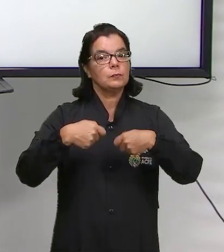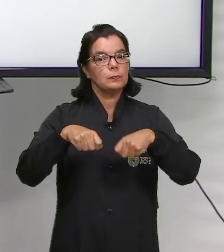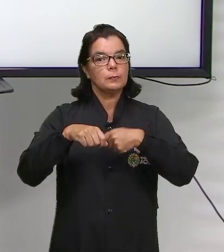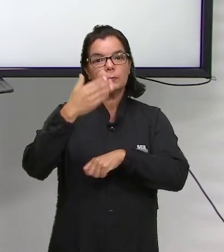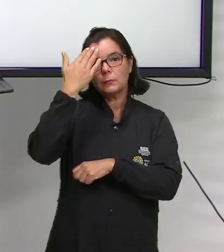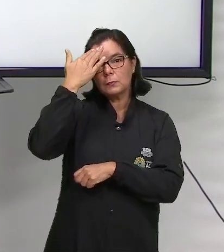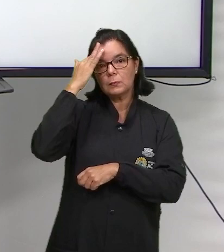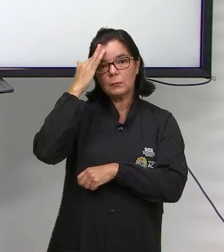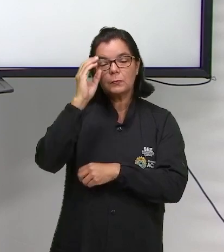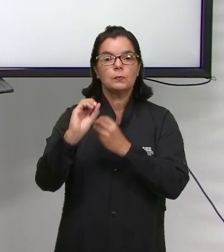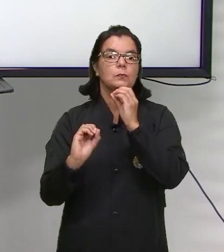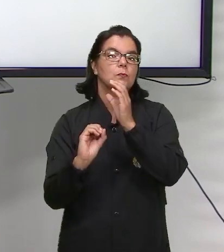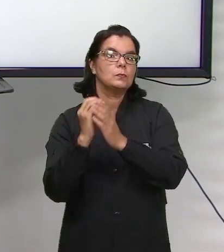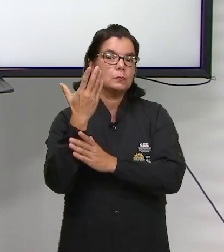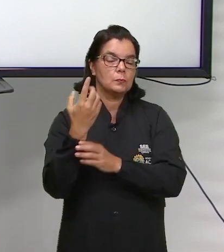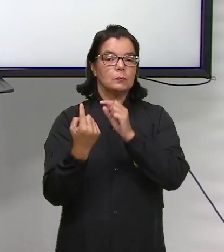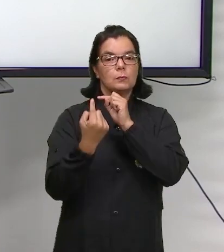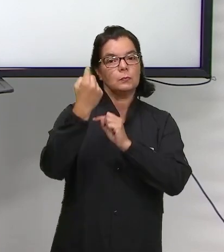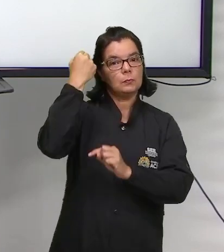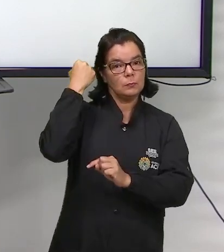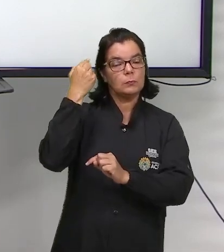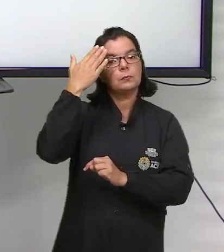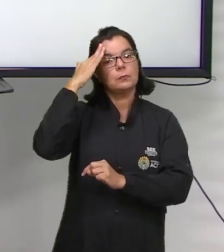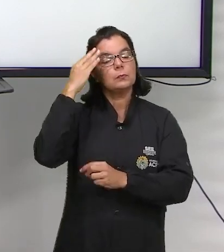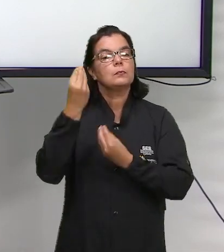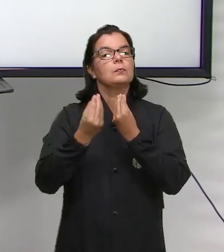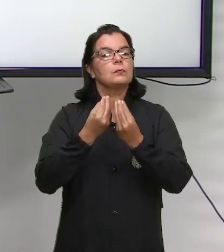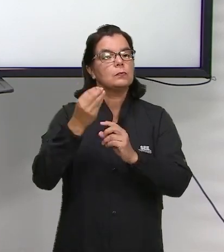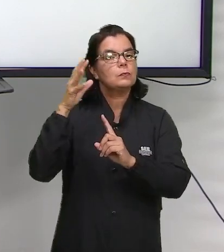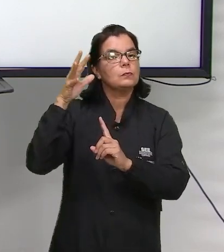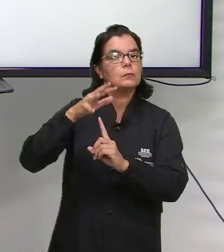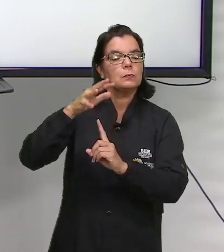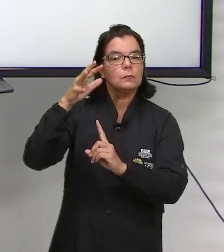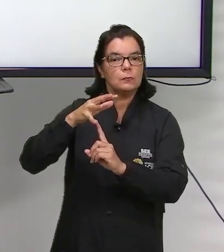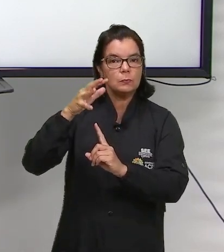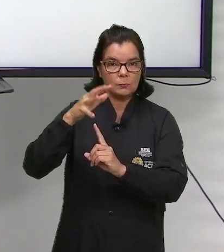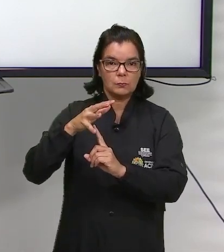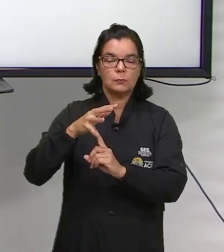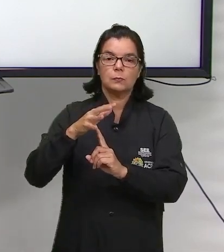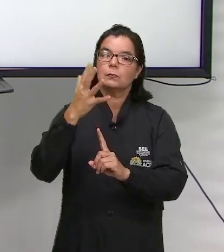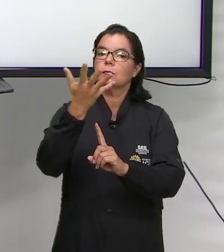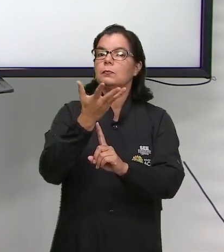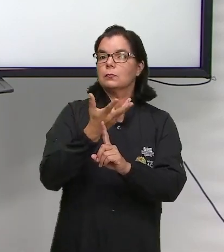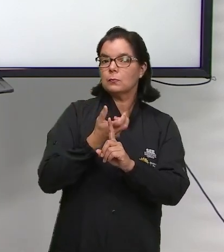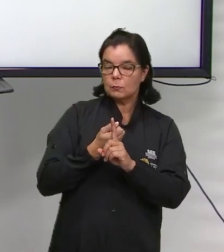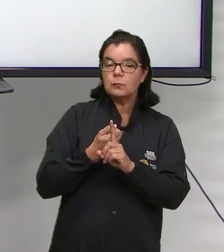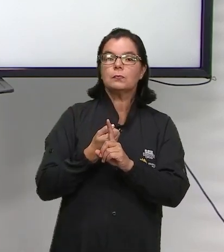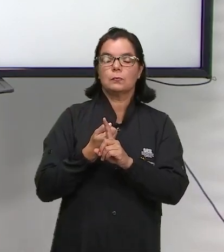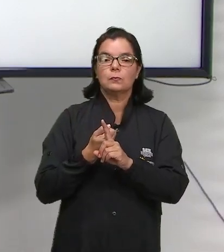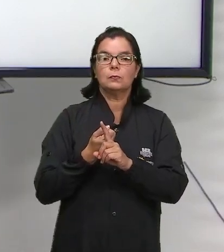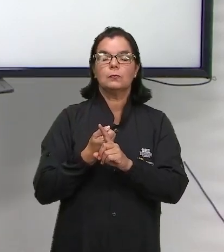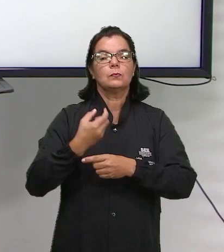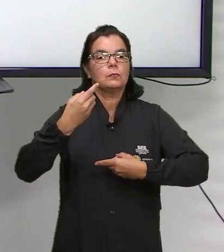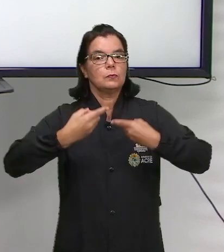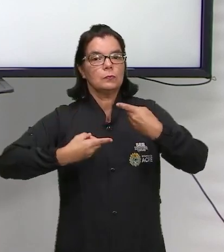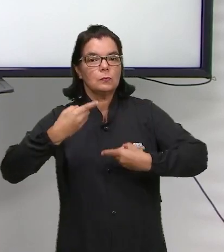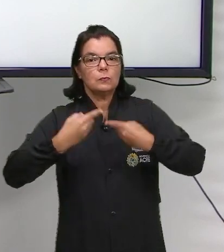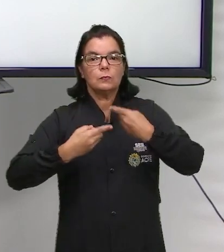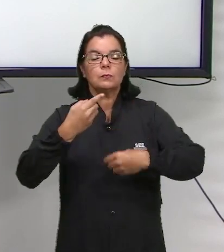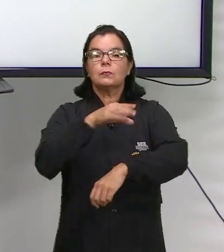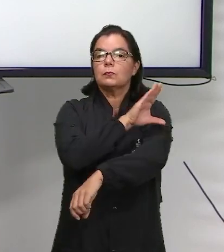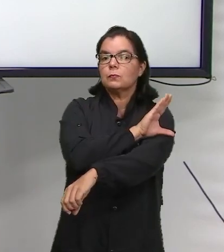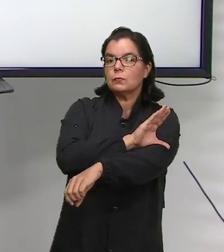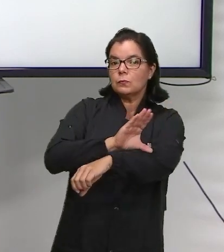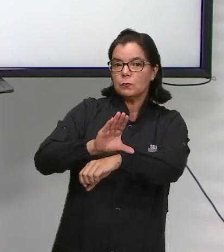está acontecendo naquela época para entender quais são as influências da arte, né, do movimento político, cultural,